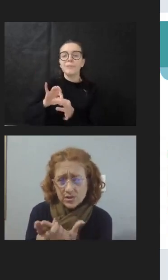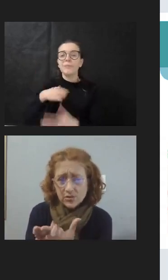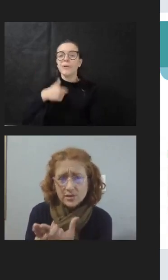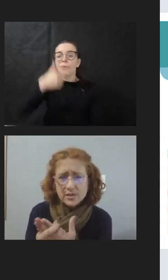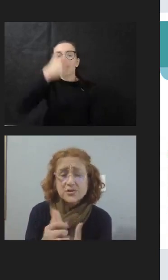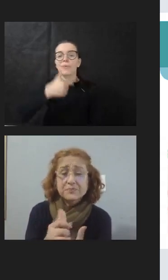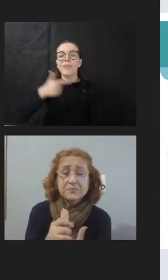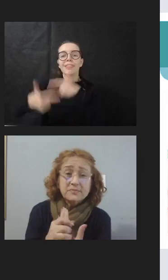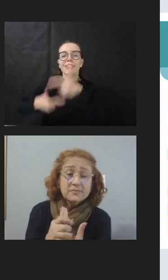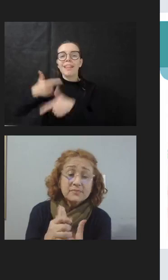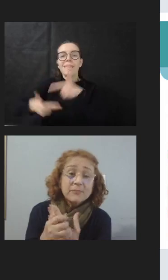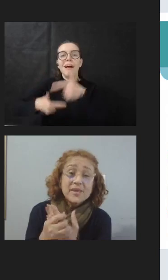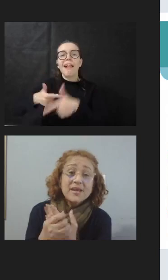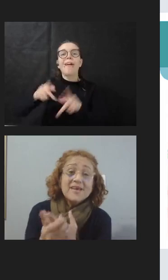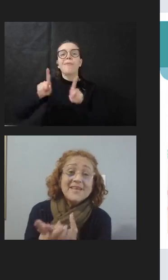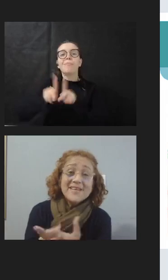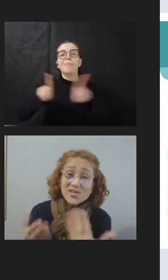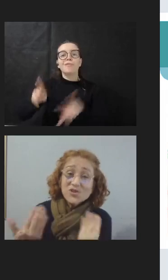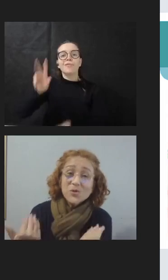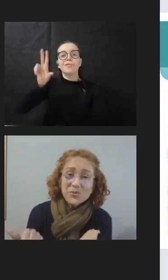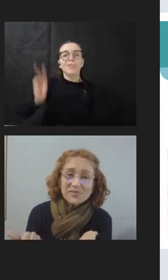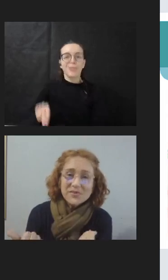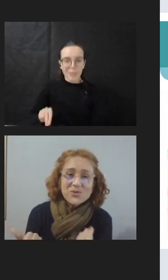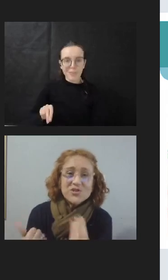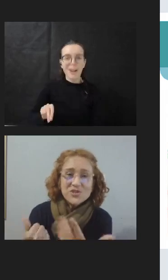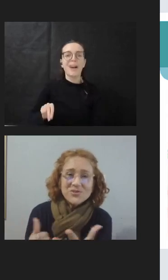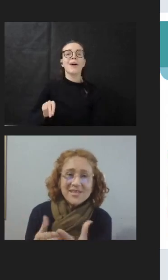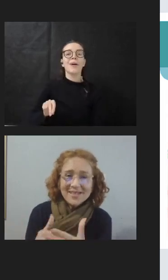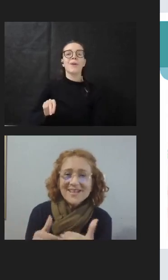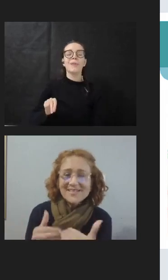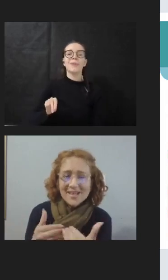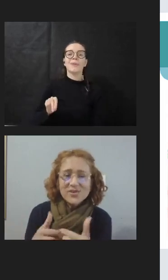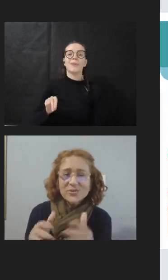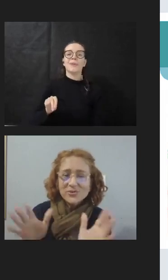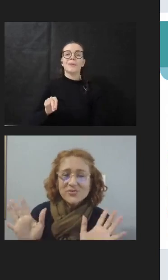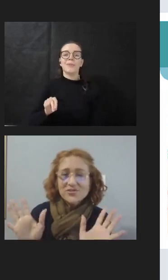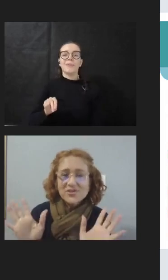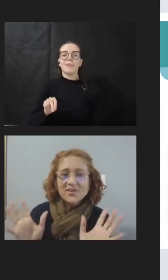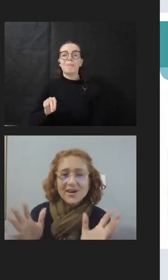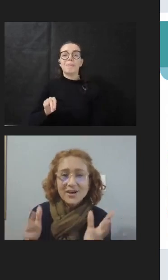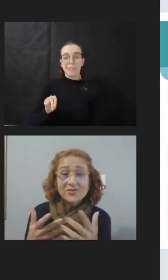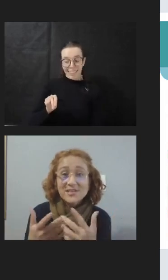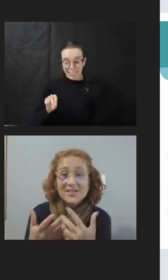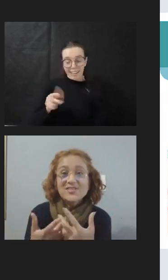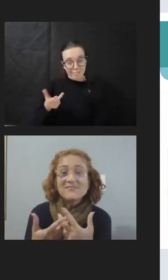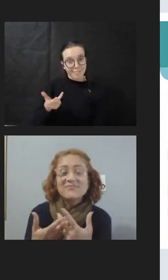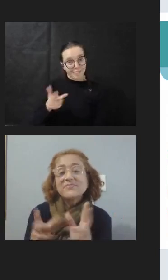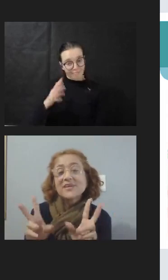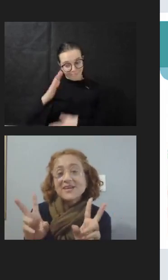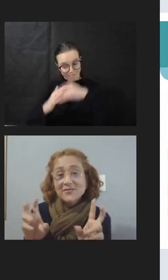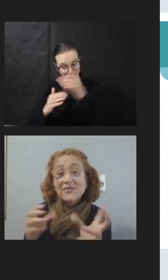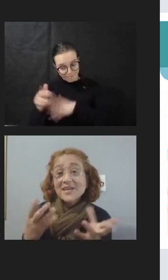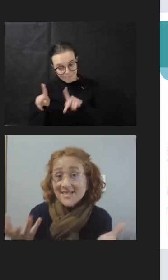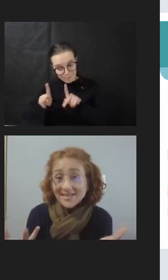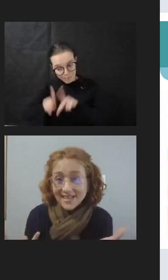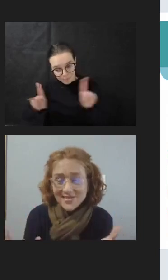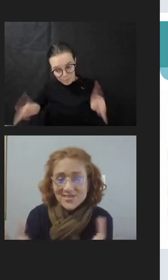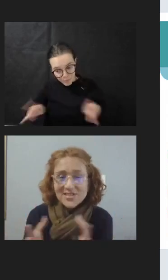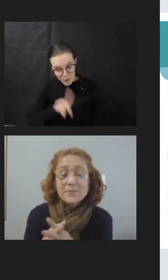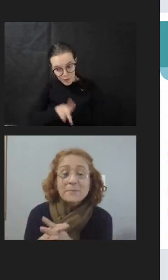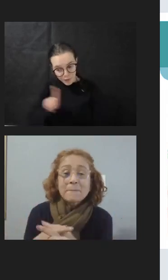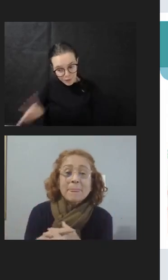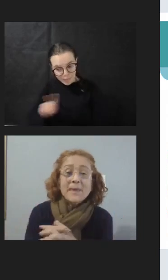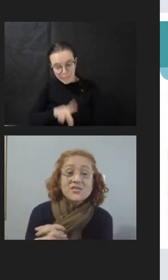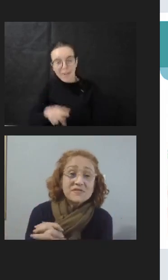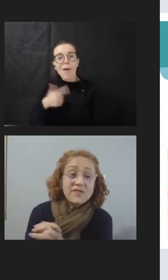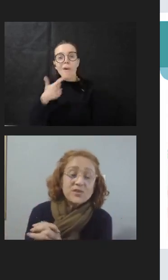do Amazonas, e a gente, como professora, a gente consegue ter acesso a outras facilidades,